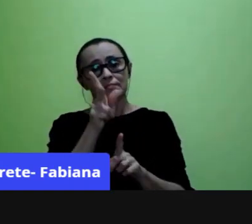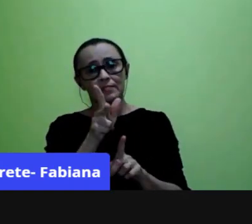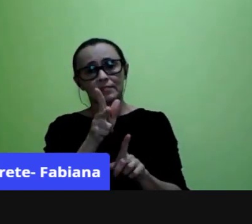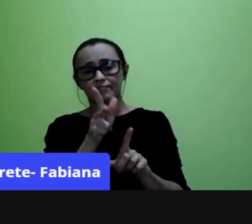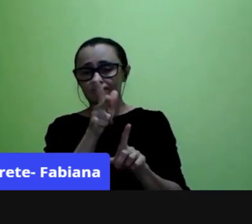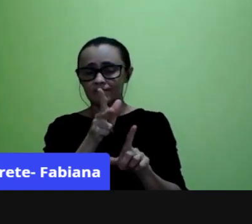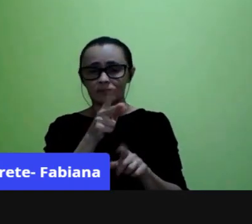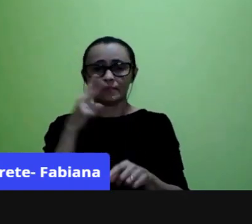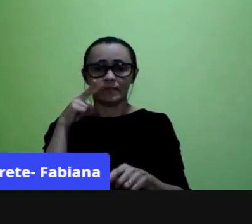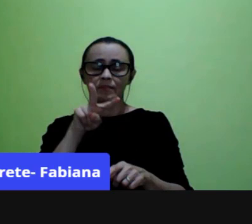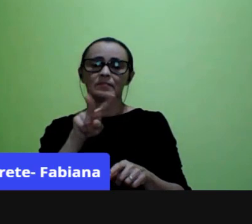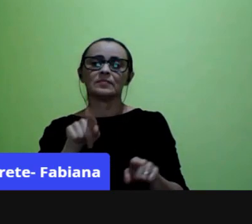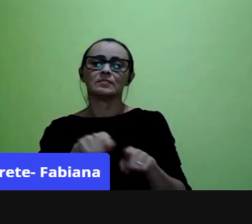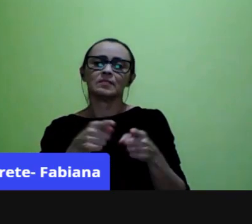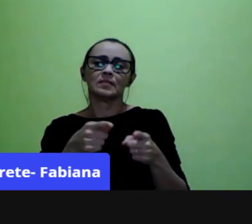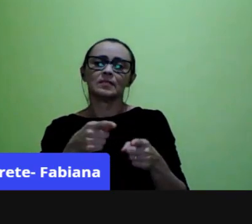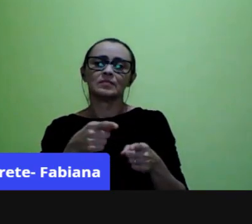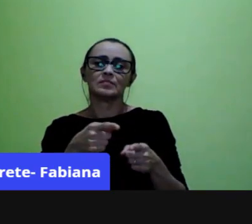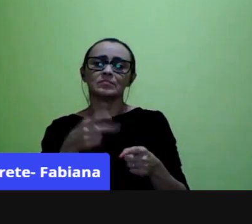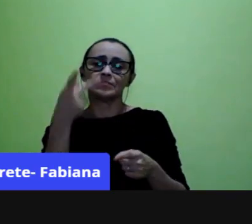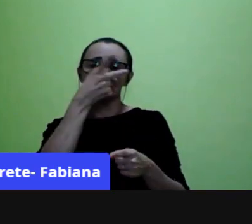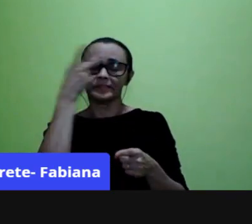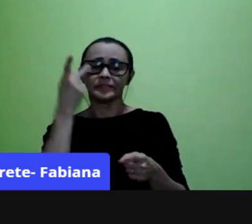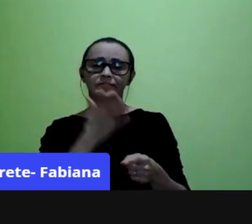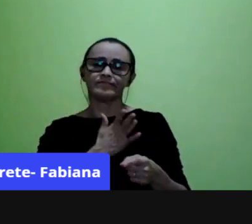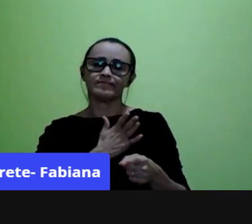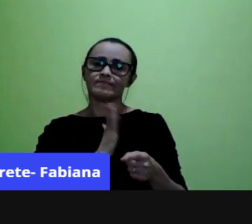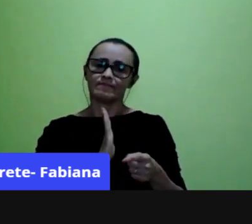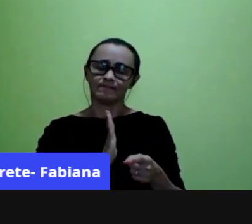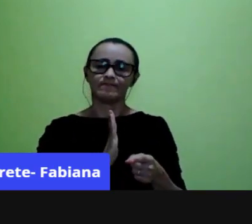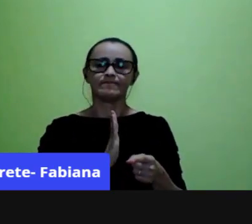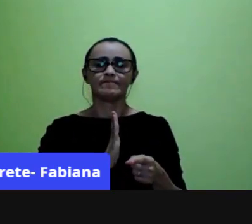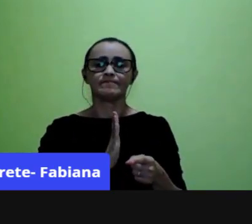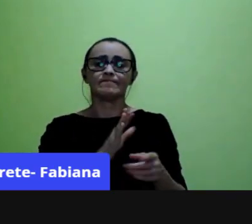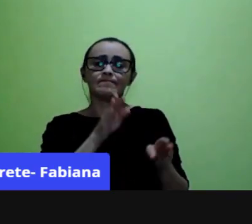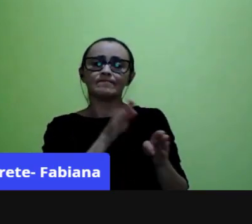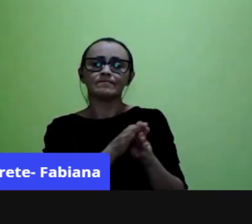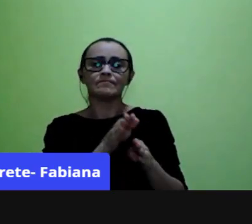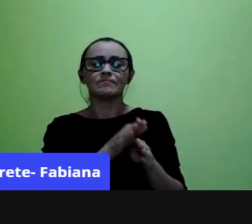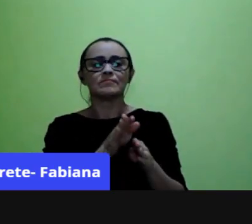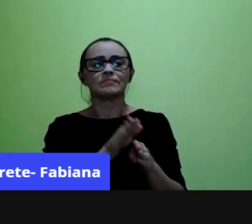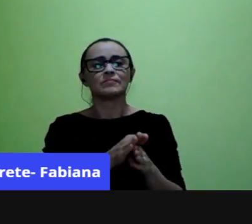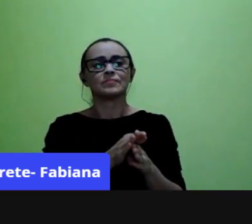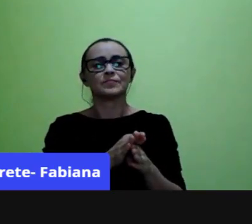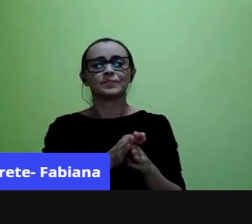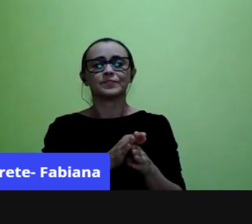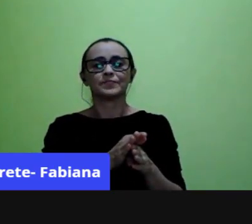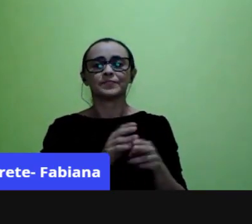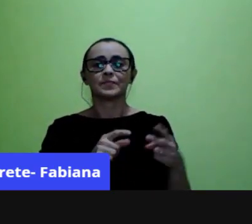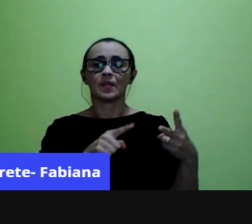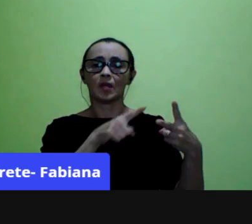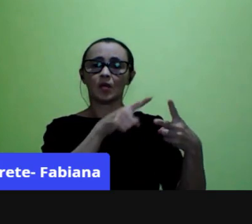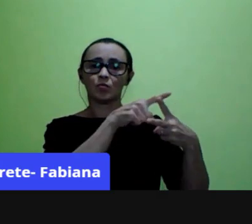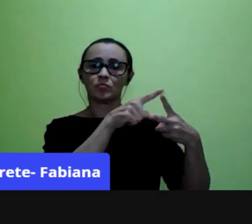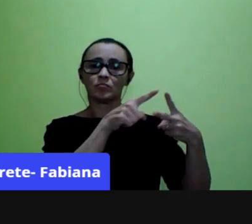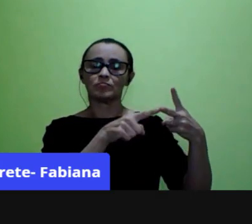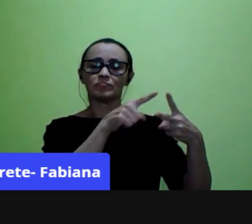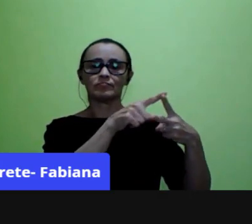se incomoda, né? Então o que a gente pode fazer? Uma dica é você ter duas fontes de luz a